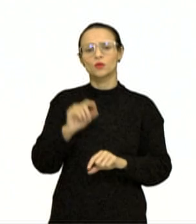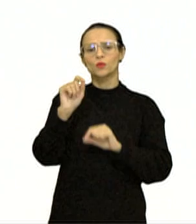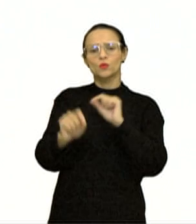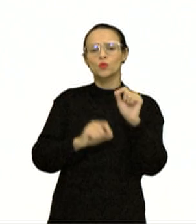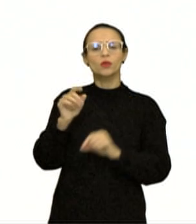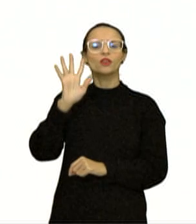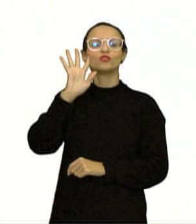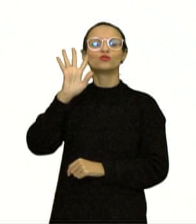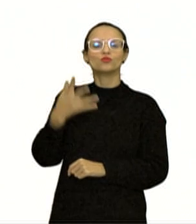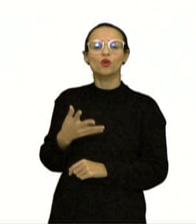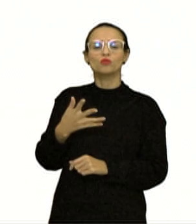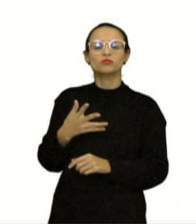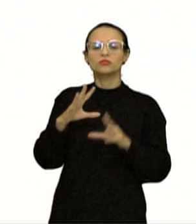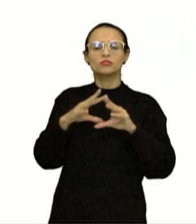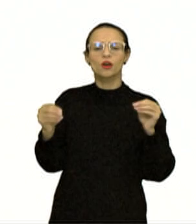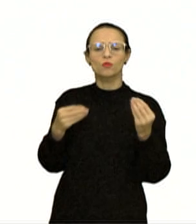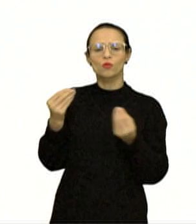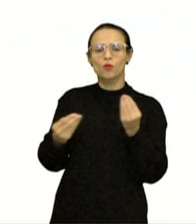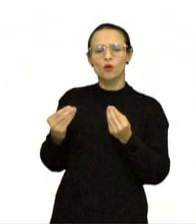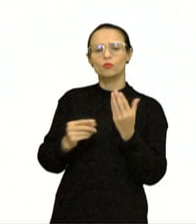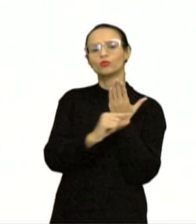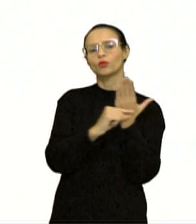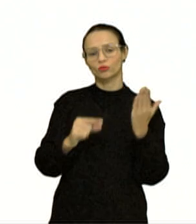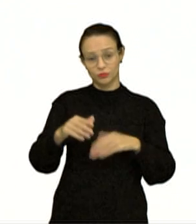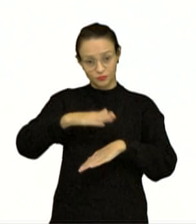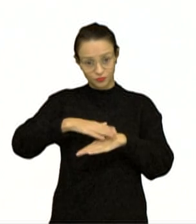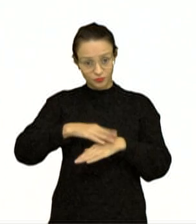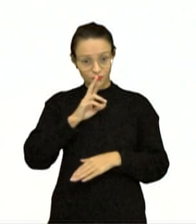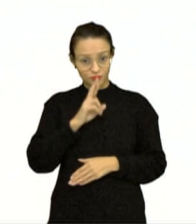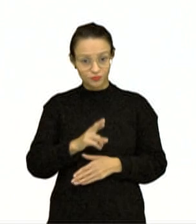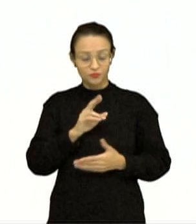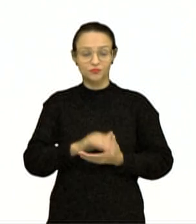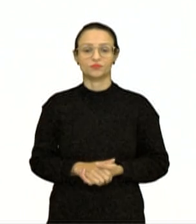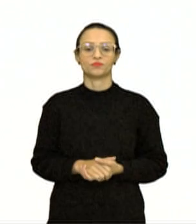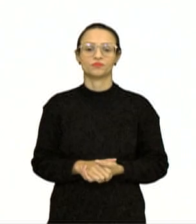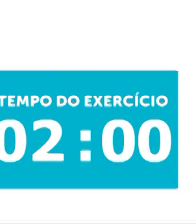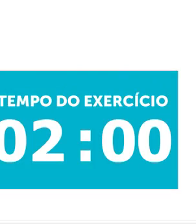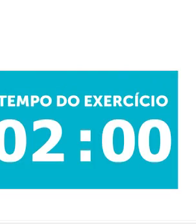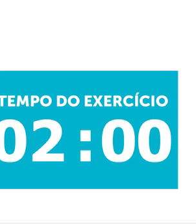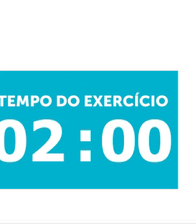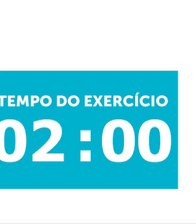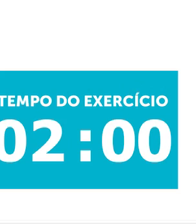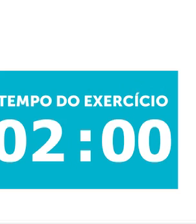a solução indicada pelo narrador? Responda.